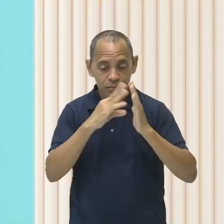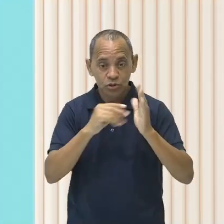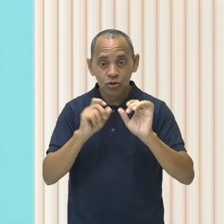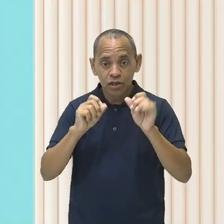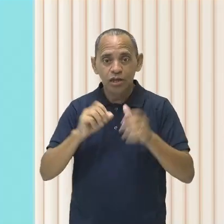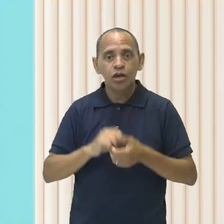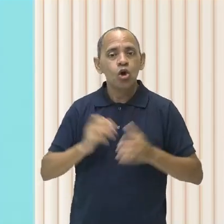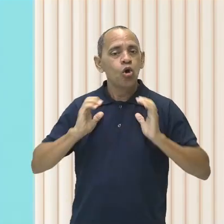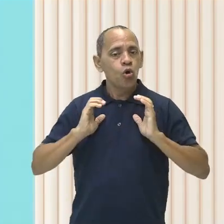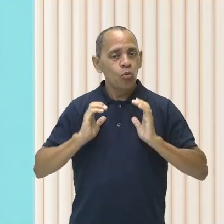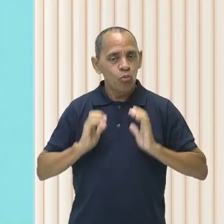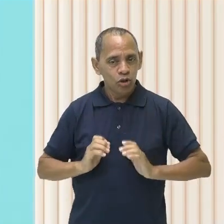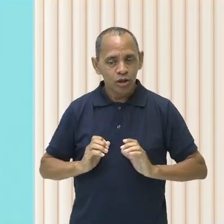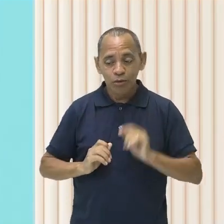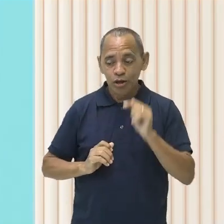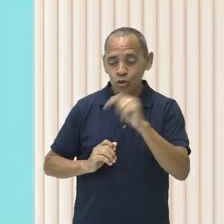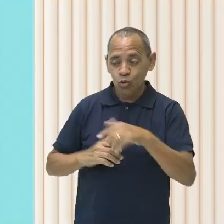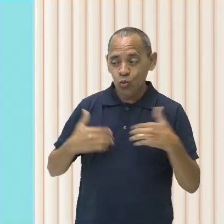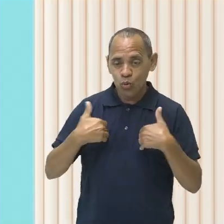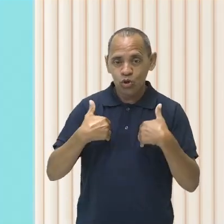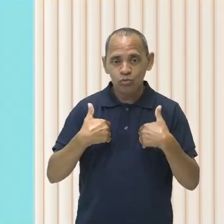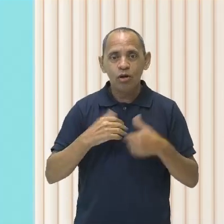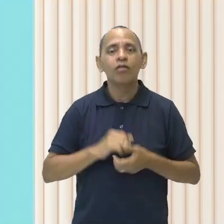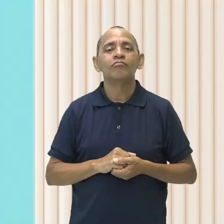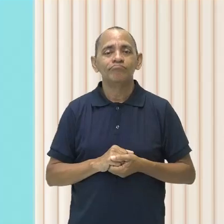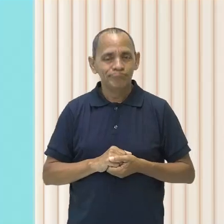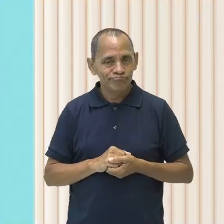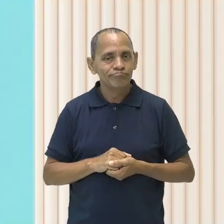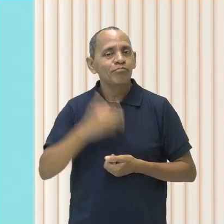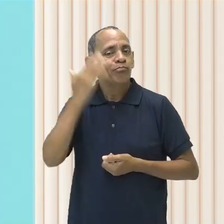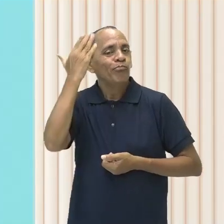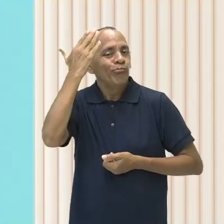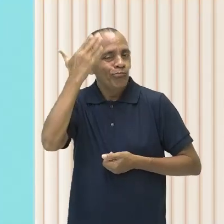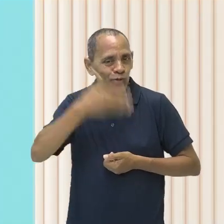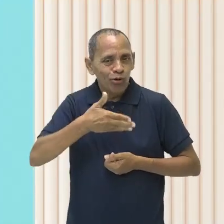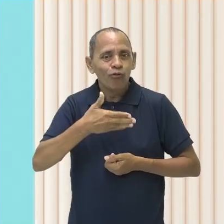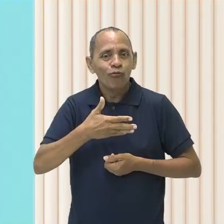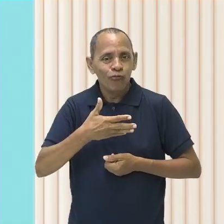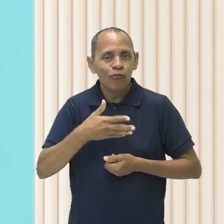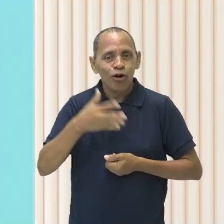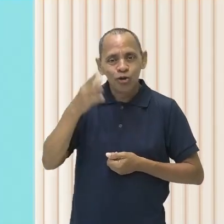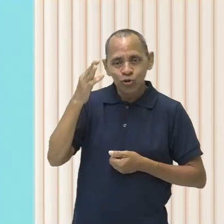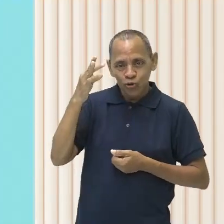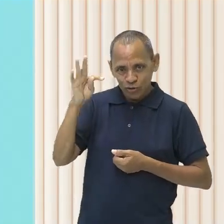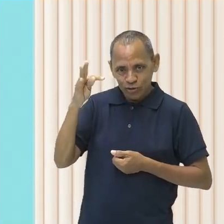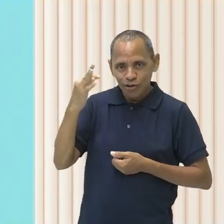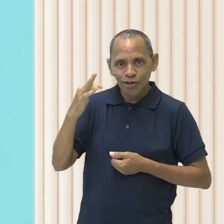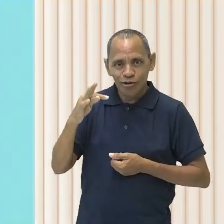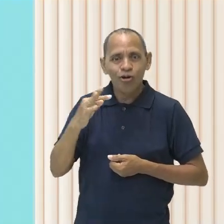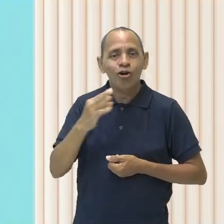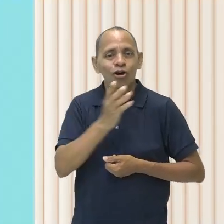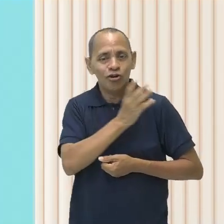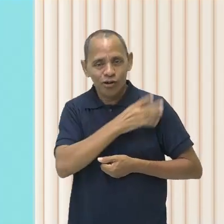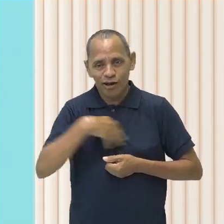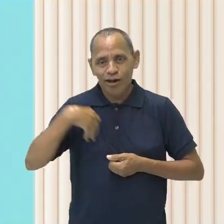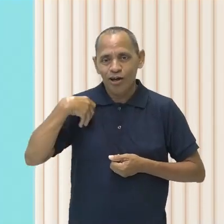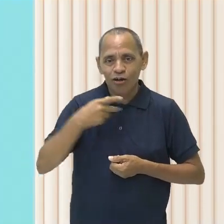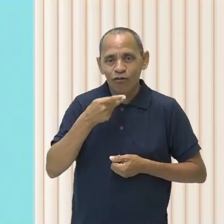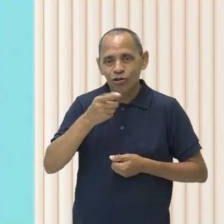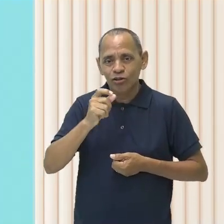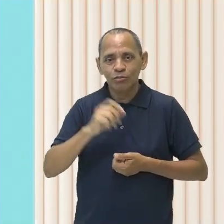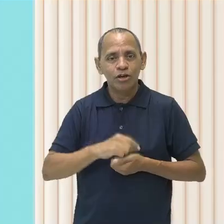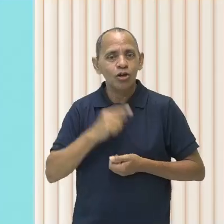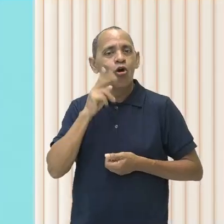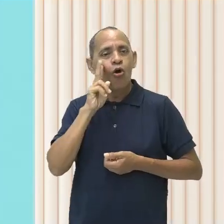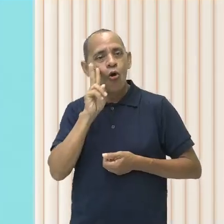mesmo comprovando o que o Aristóteles fala, né? Que nós somos os maiores imitadores. A gente aprende imitando,